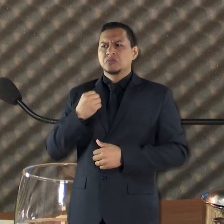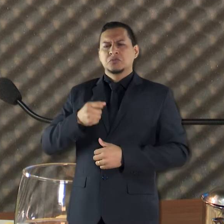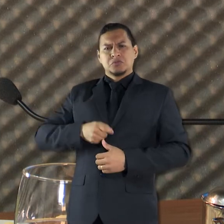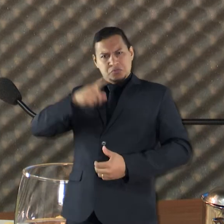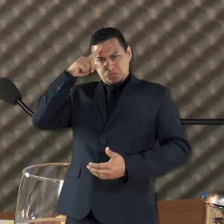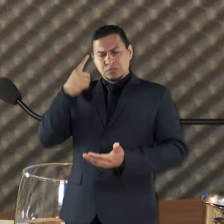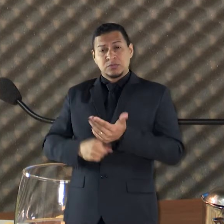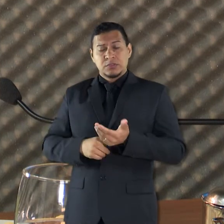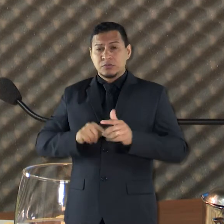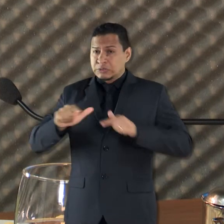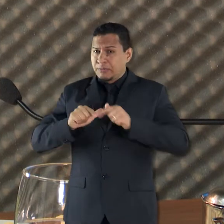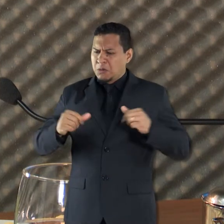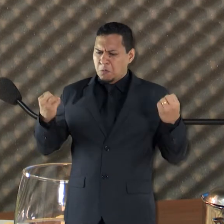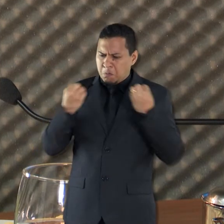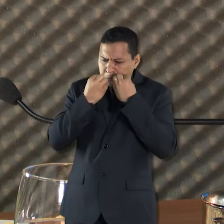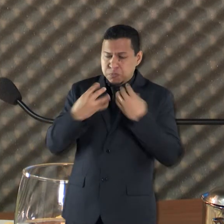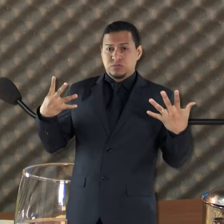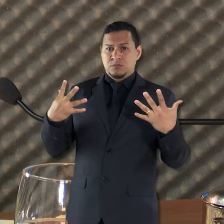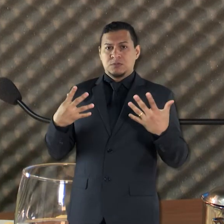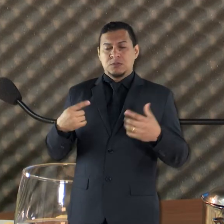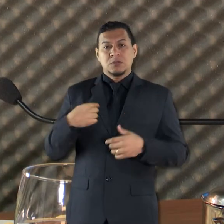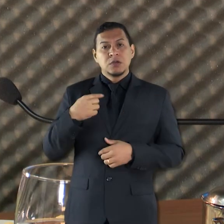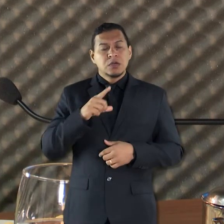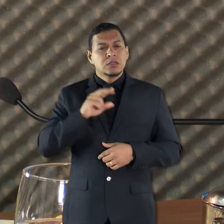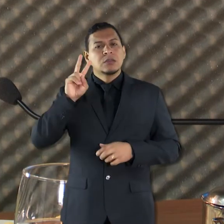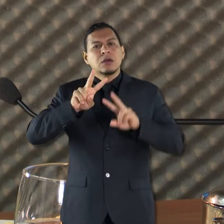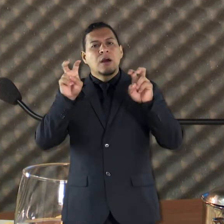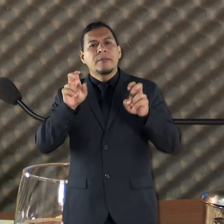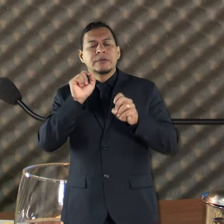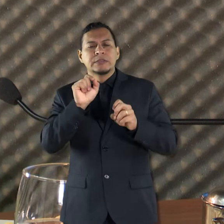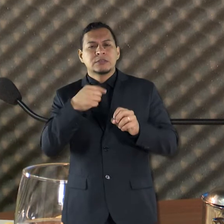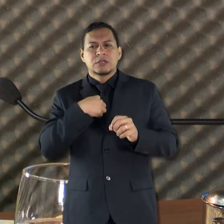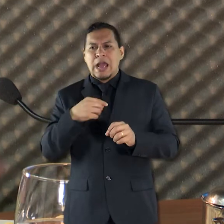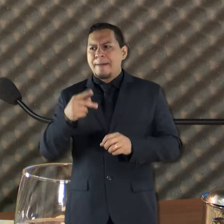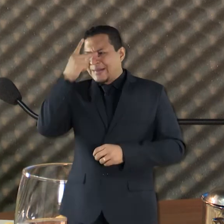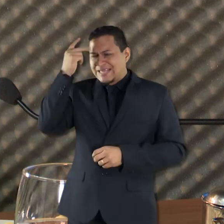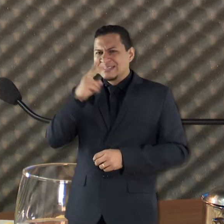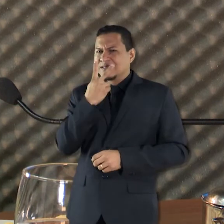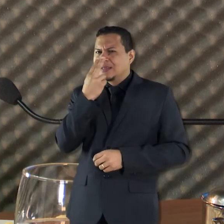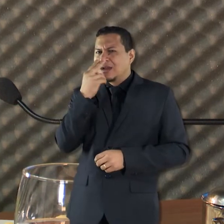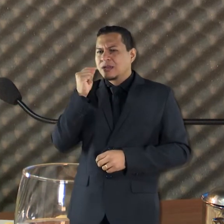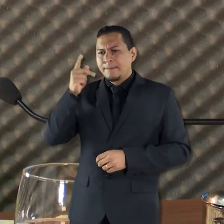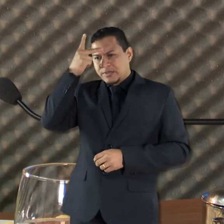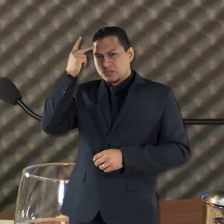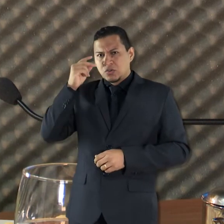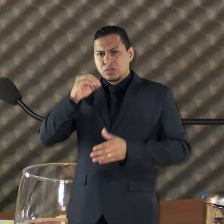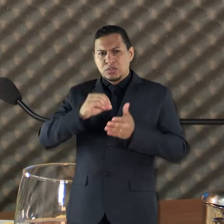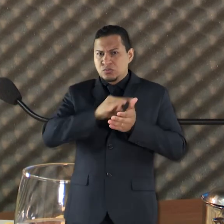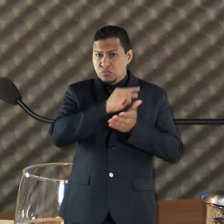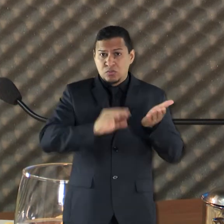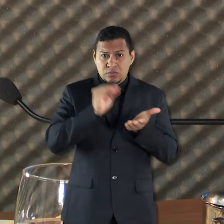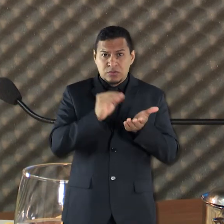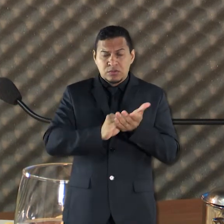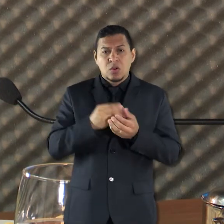tem um trabalho fantástico. A gente imagina, abrir um parênteses, que esse pessoal sem documento é comum aqui, mas nos grandes centros não,